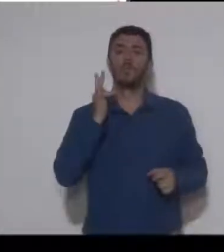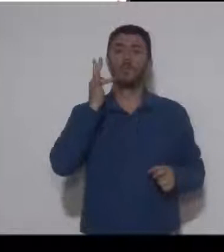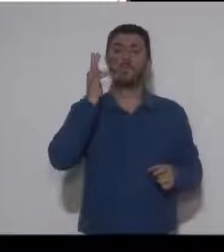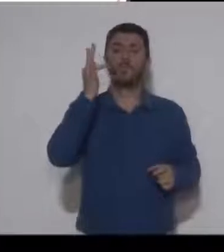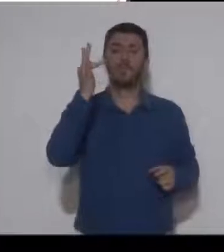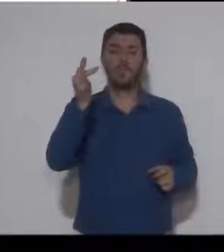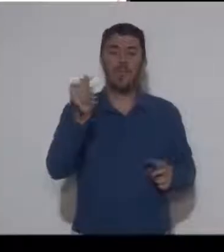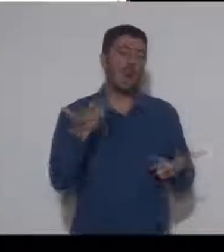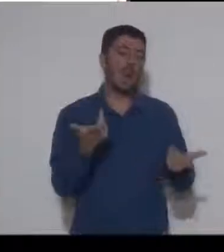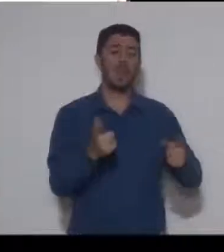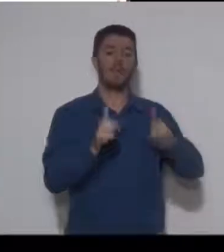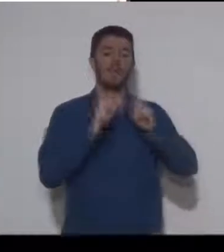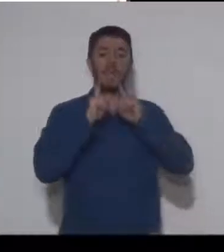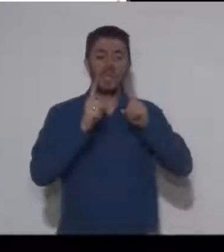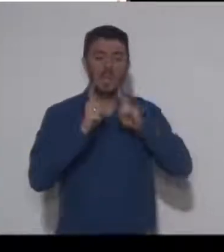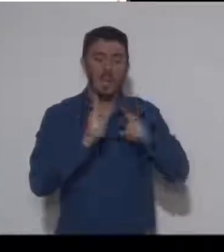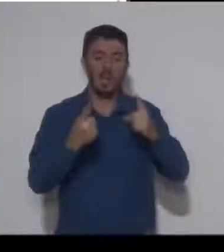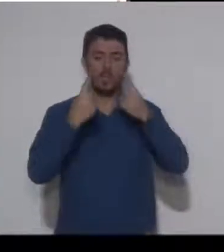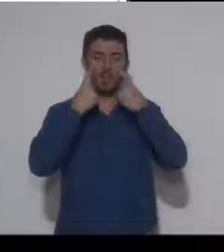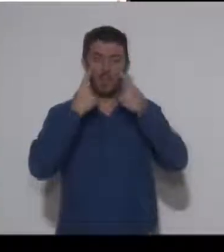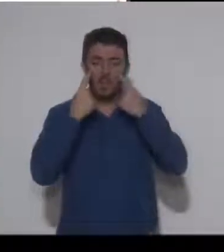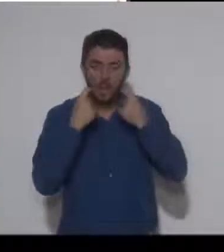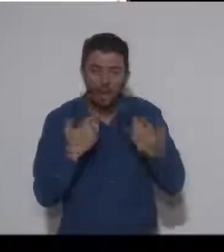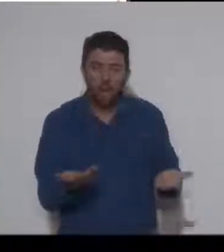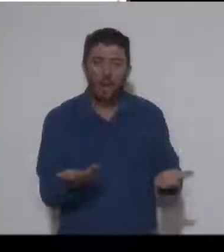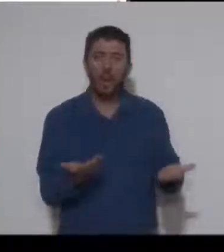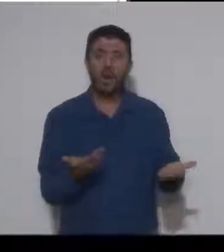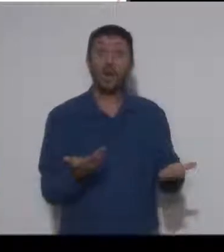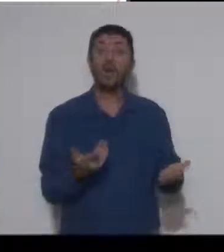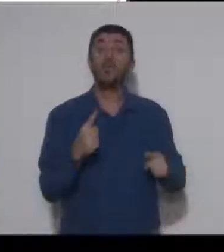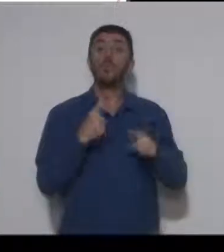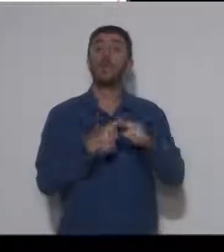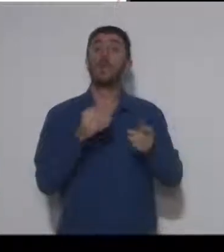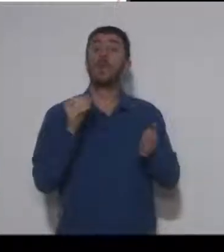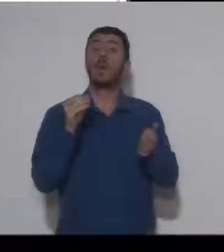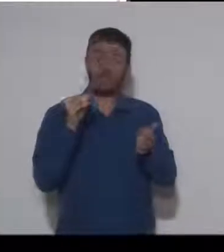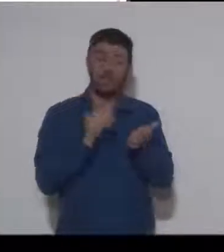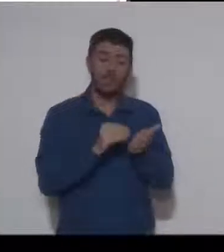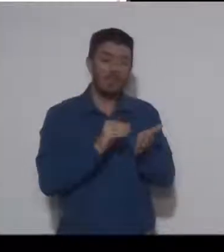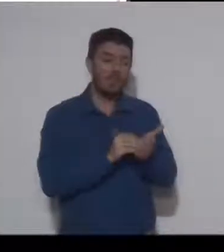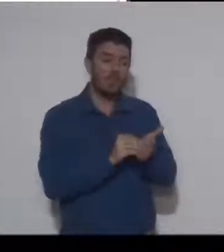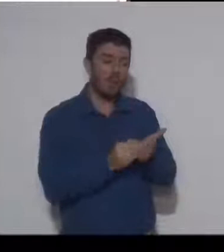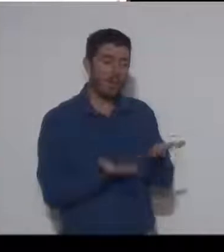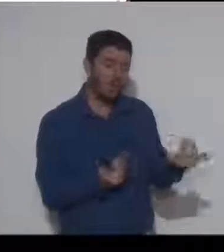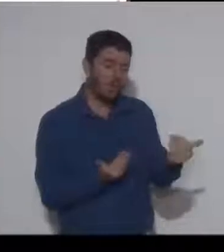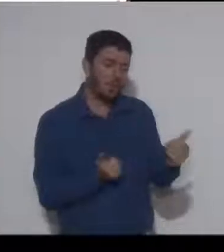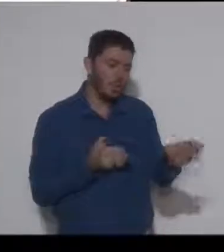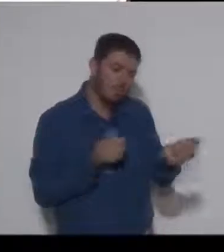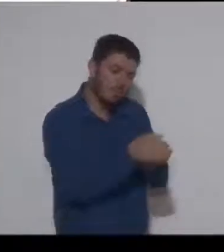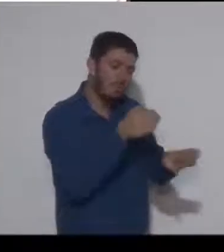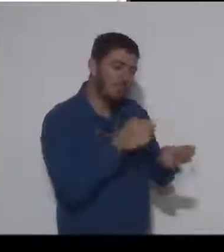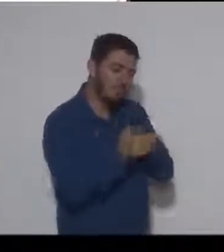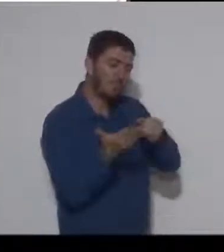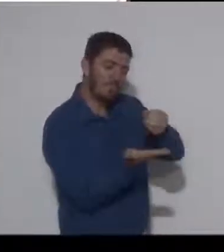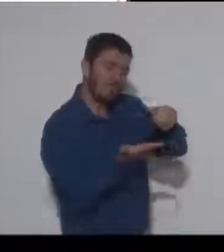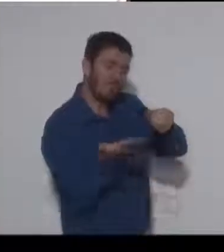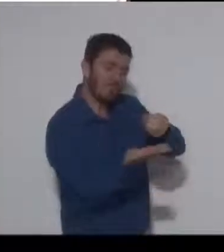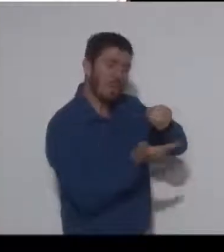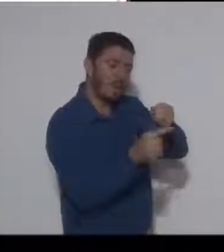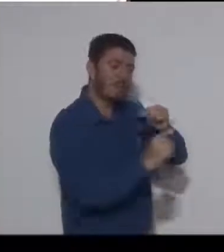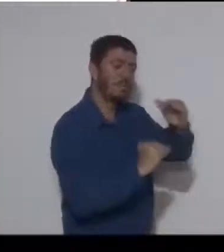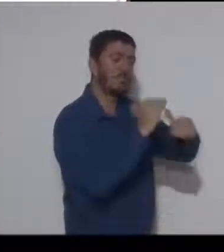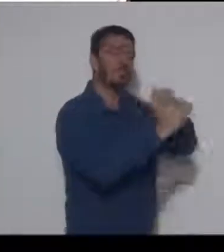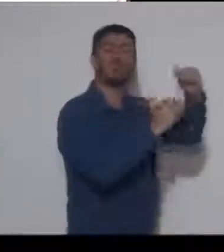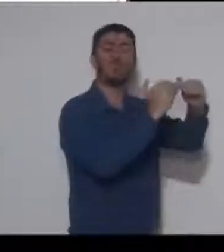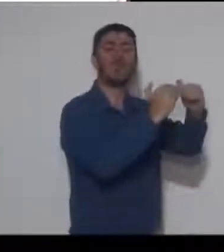ou ficar reclamando, porque você não vai ter um jovem bem preparado. Que bom, a gente tem aí a expectativa de 2 grandes indústrias na